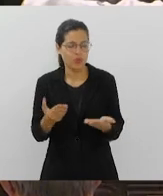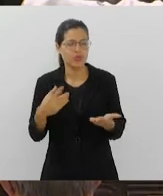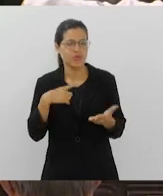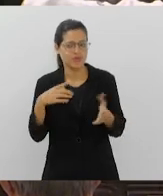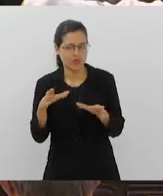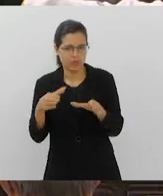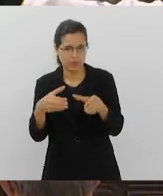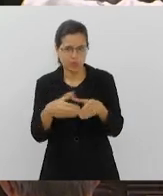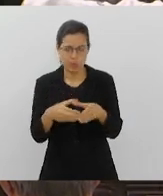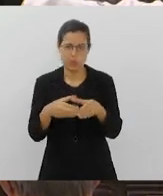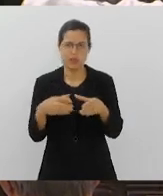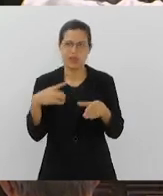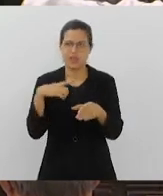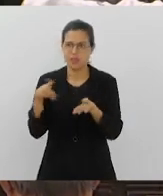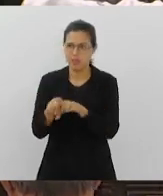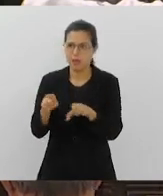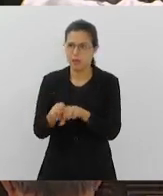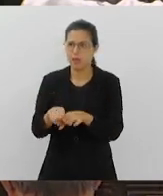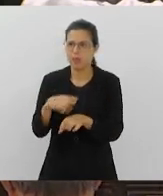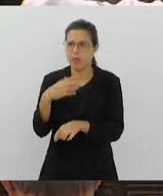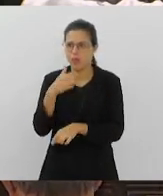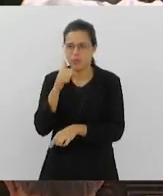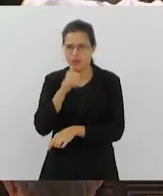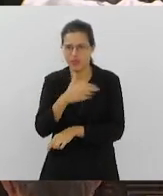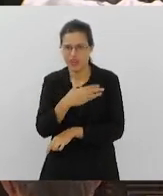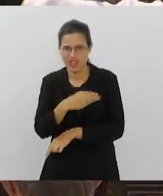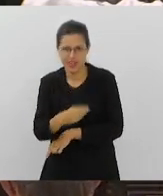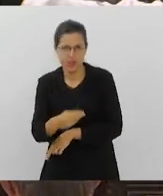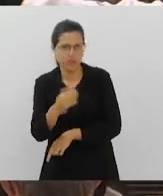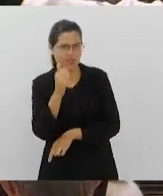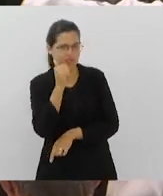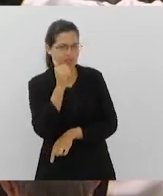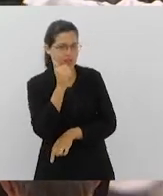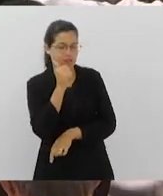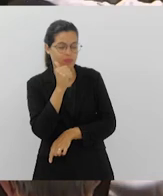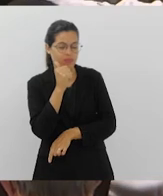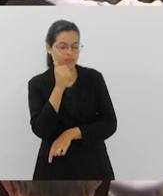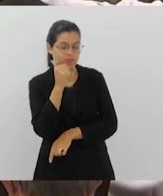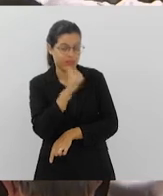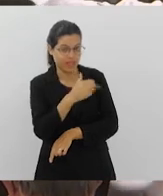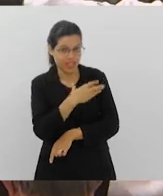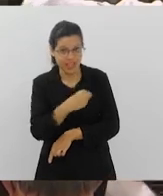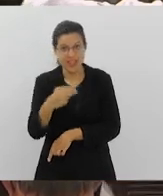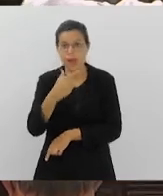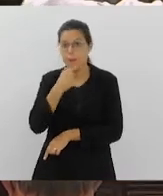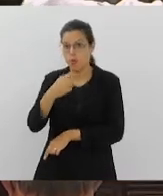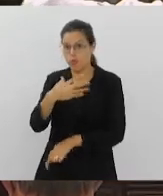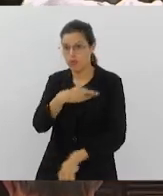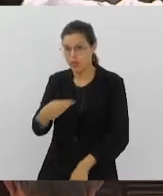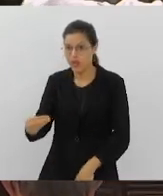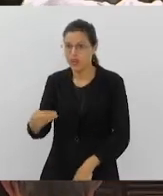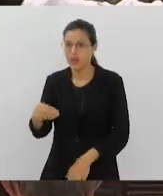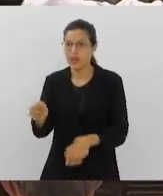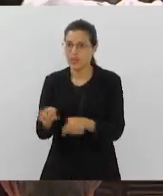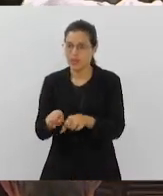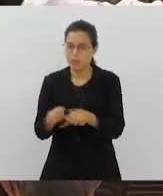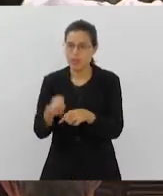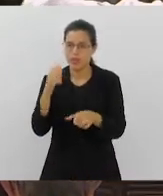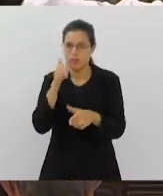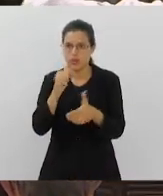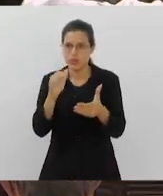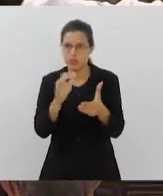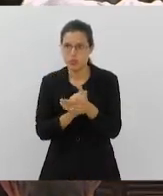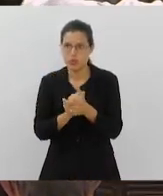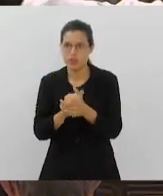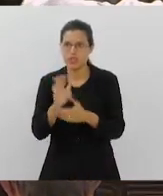braço direito, e a minha filha ali presente. Tem mais outra filha que não pôde vir. Minha mulher, que é minha companheira, já há